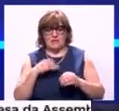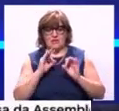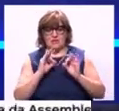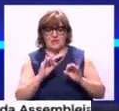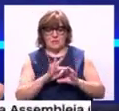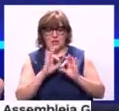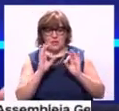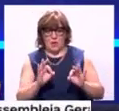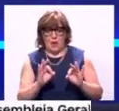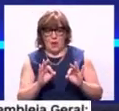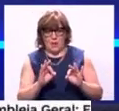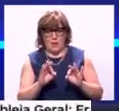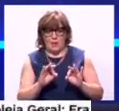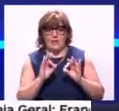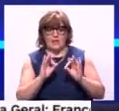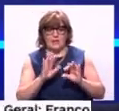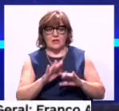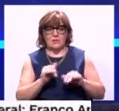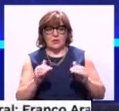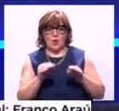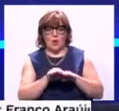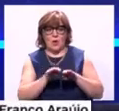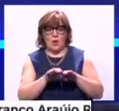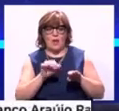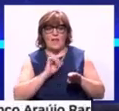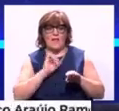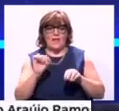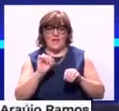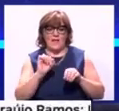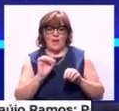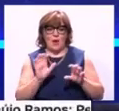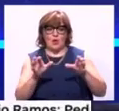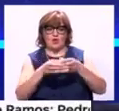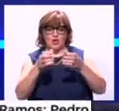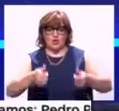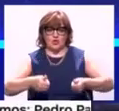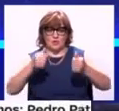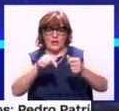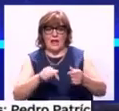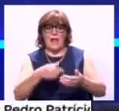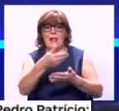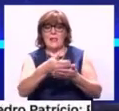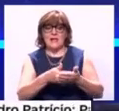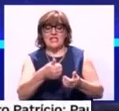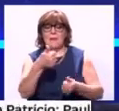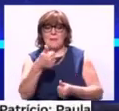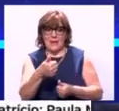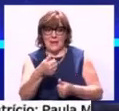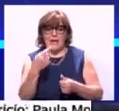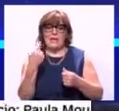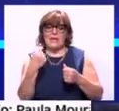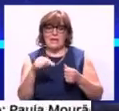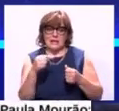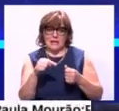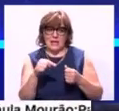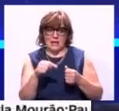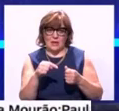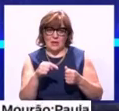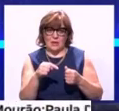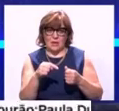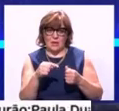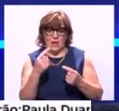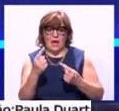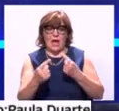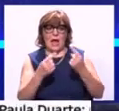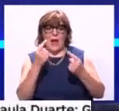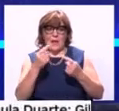que fizessem mesmo, tivessem tratamento de igualdade em relação ao Conselho Superior, porque esta lista B tem... alguém